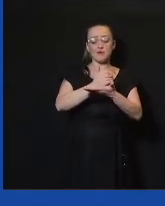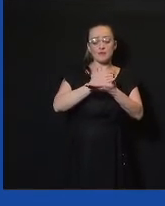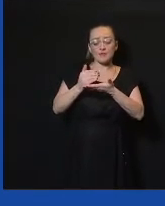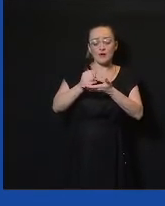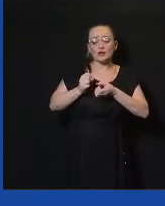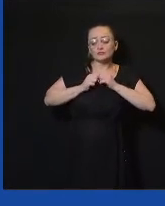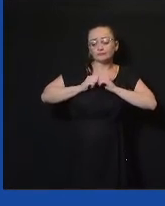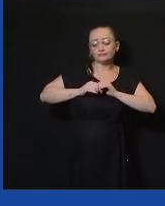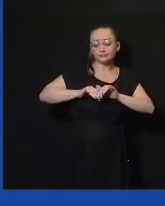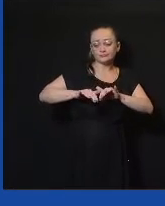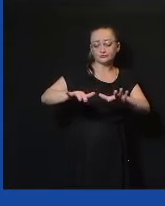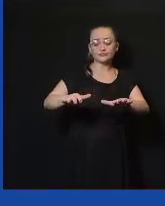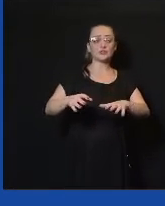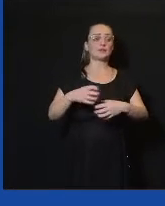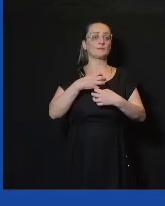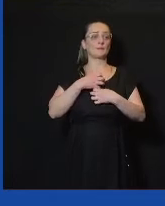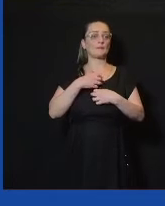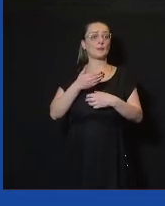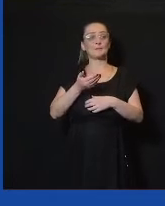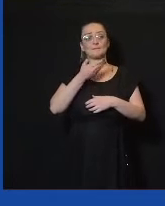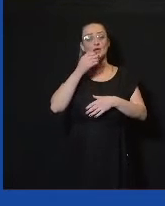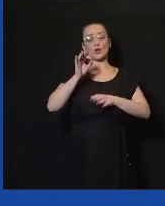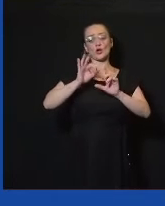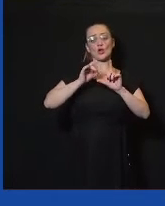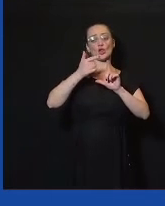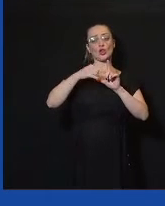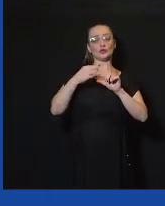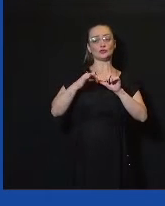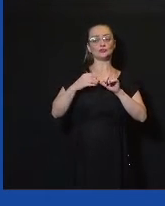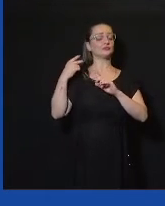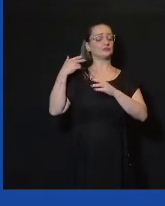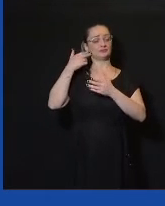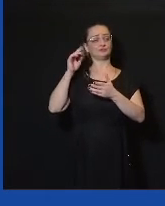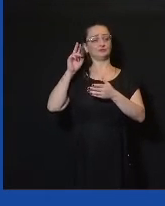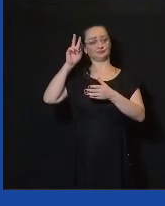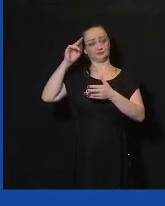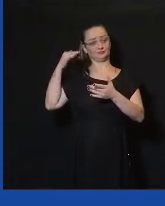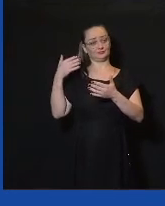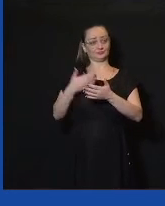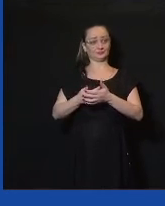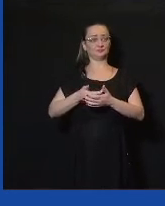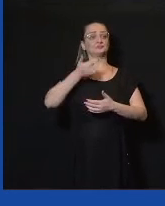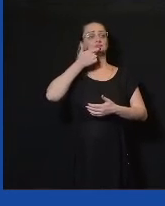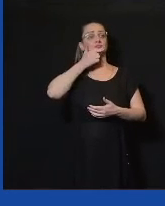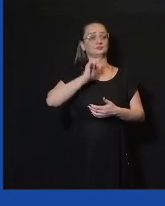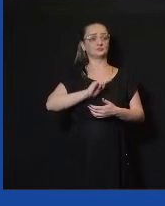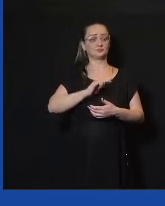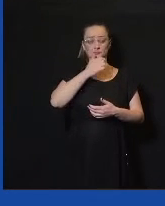distribuir no melhor esquema de logística da história. E conseguiu,